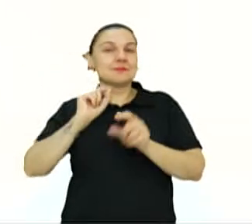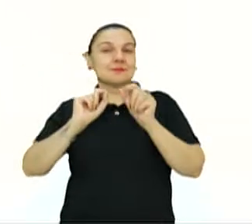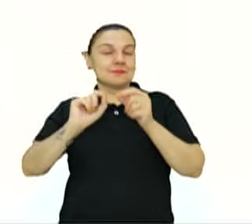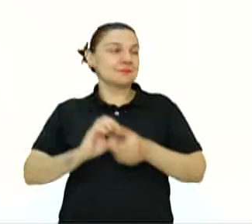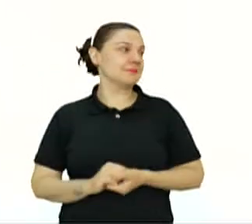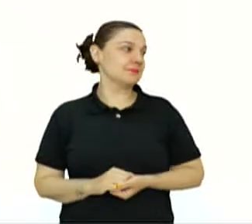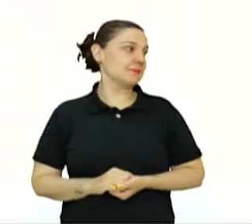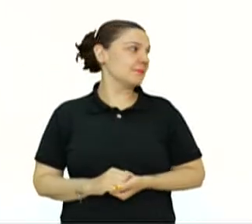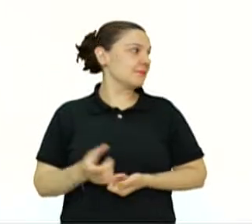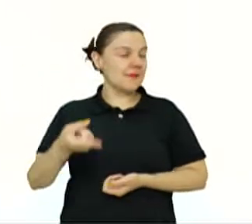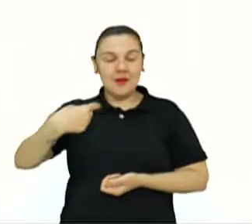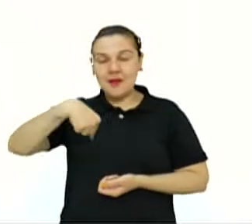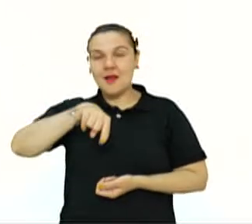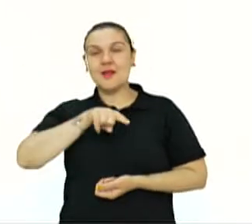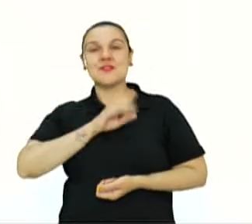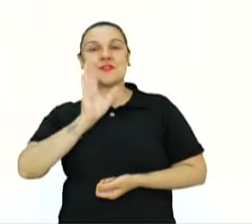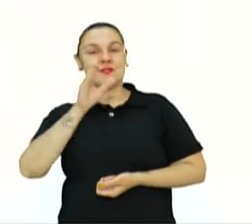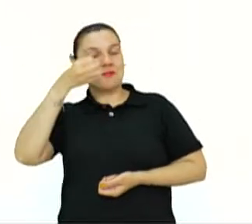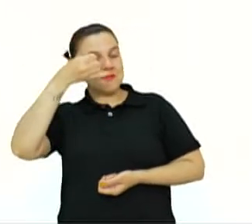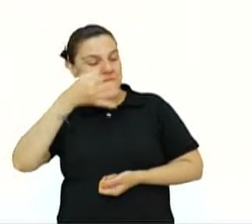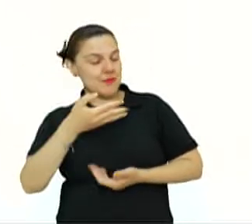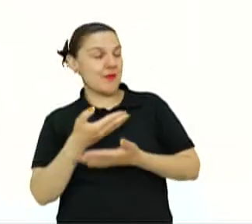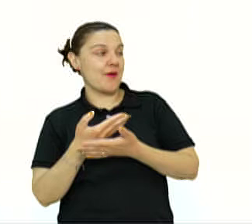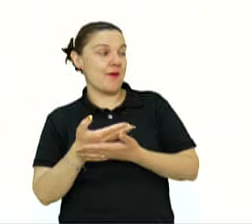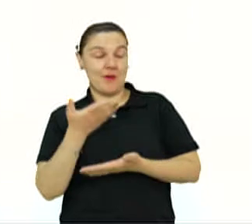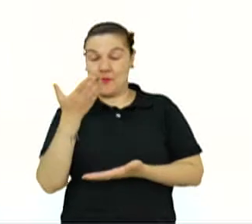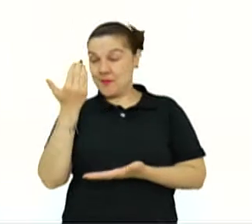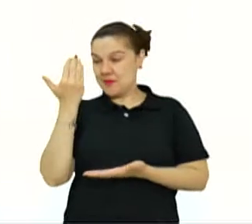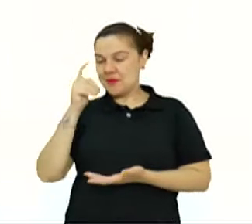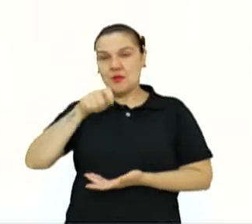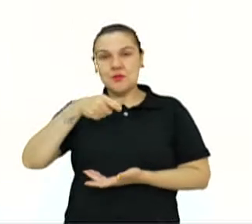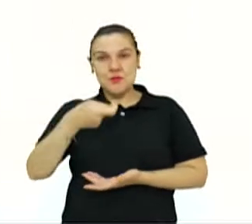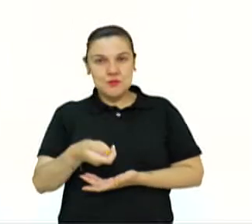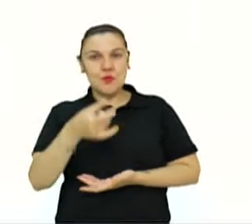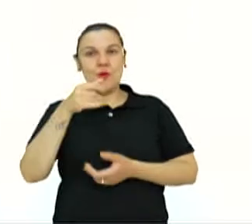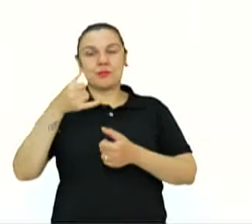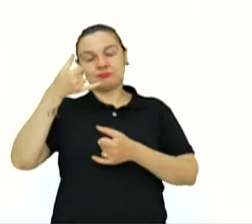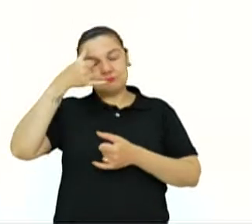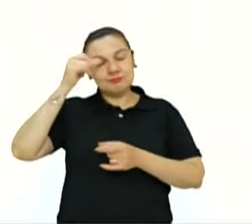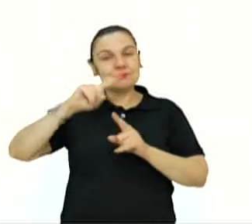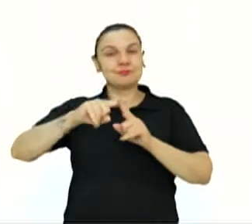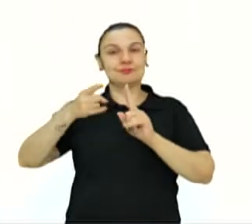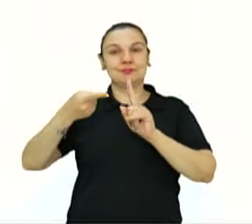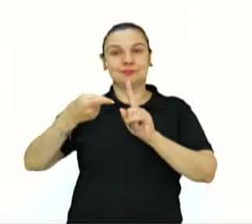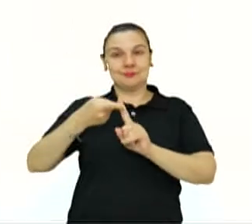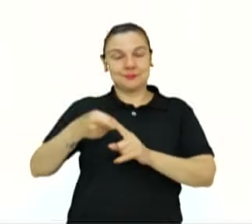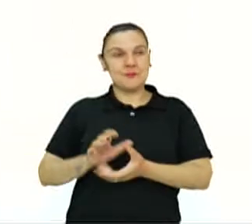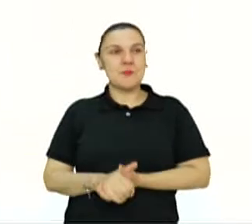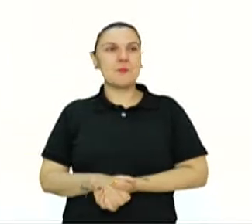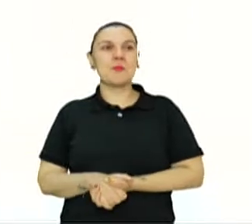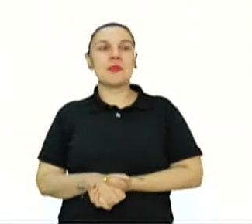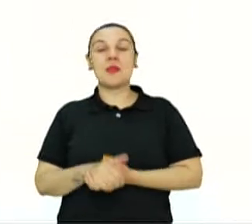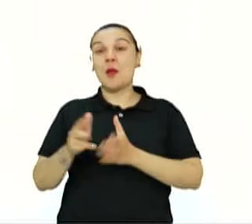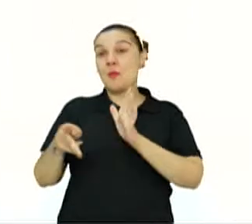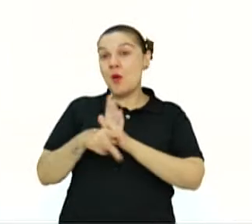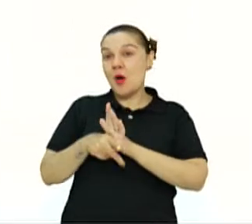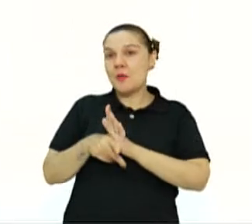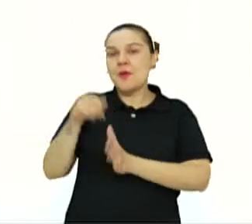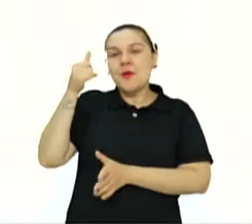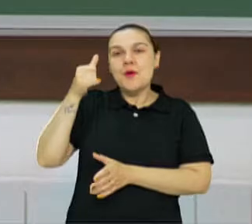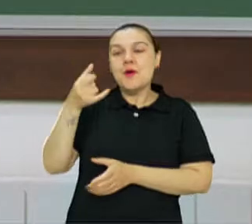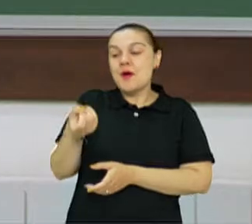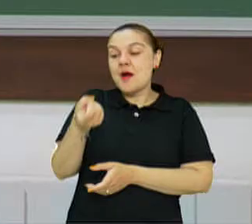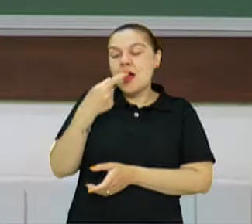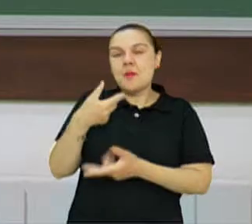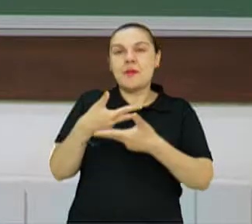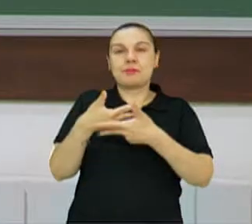só, nós falamos nas nossas últimas aulas sobre os métodos anticoncepcionais, métodos utilizados para